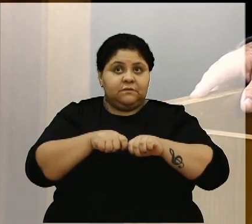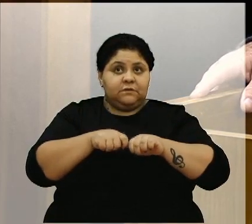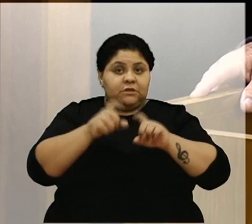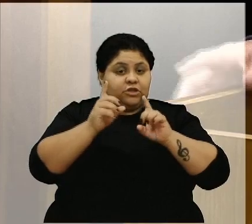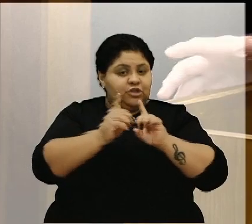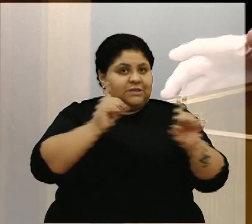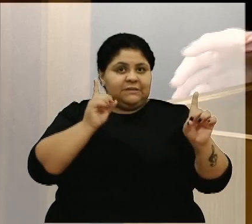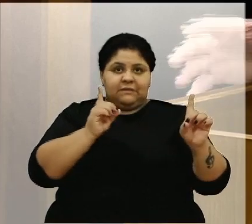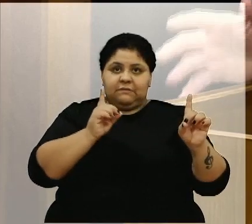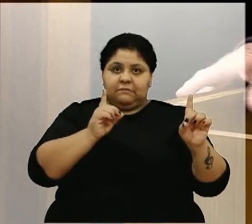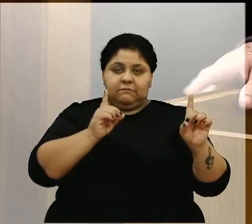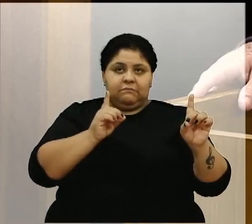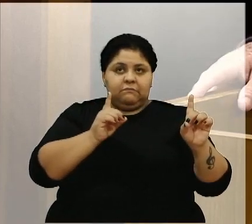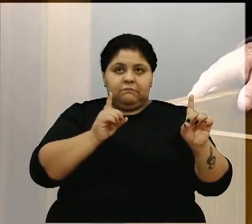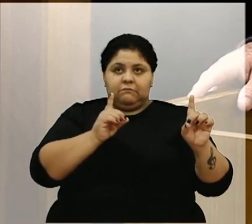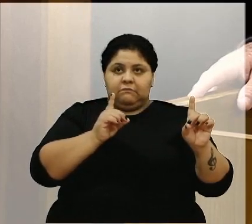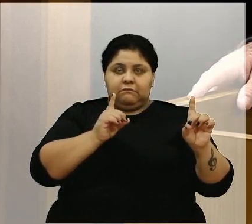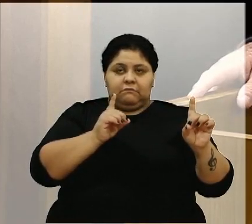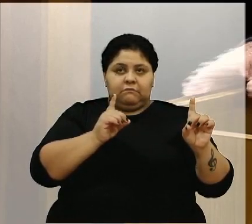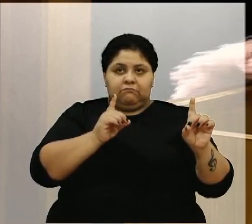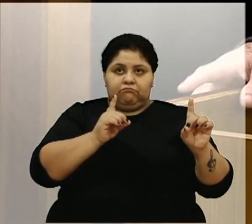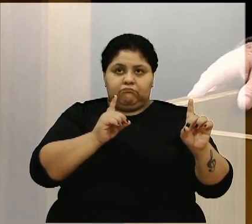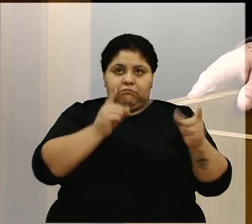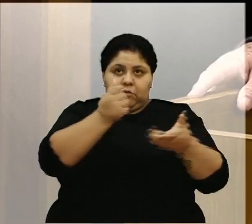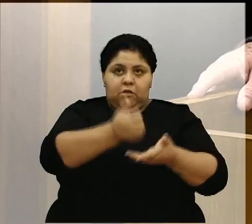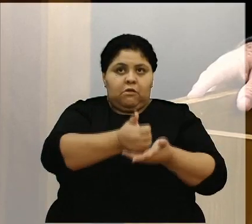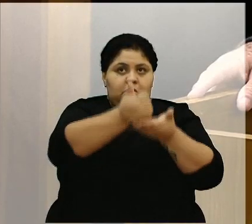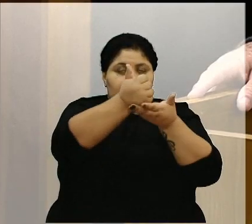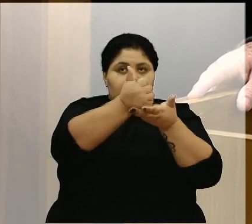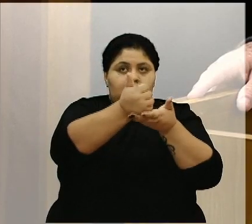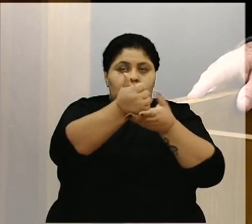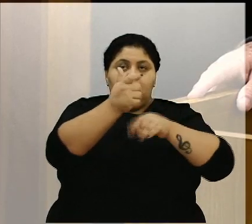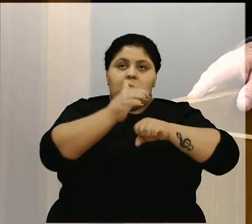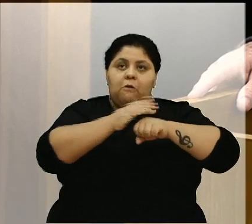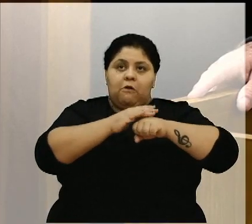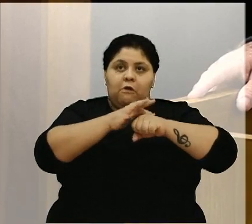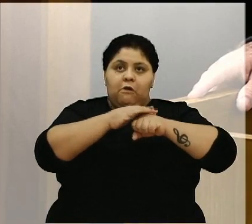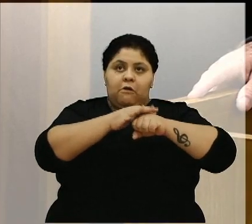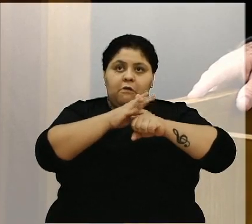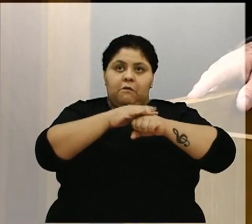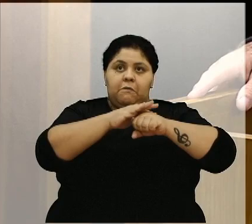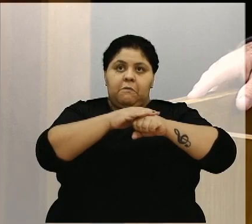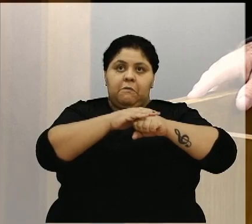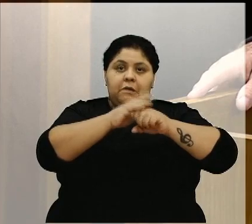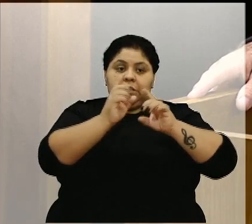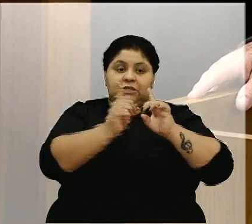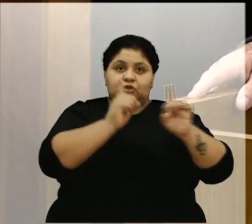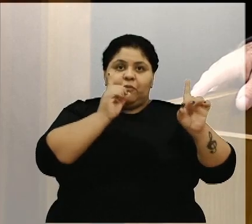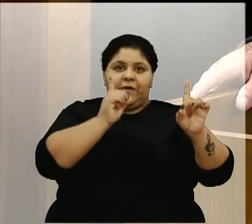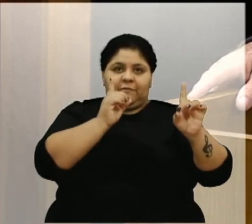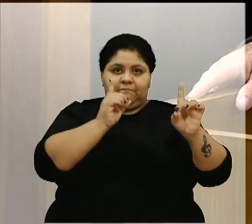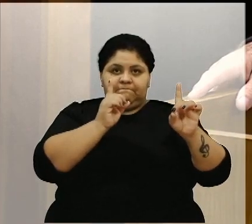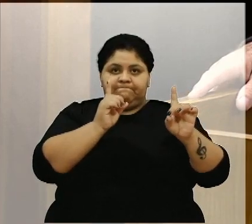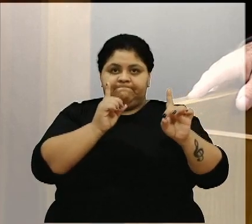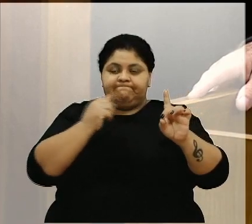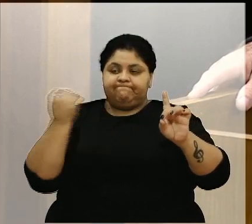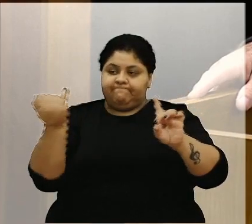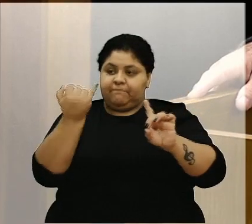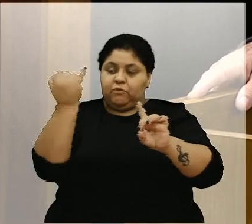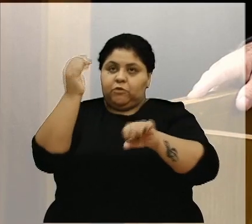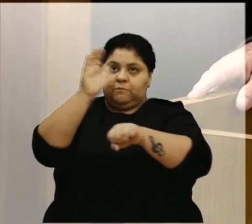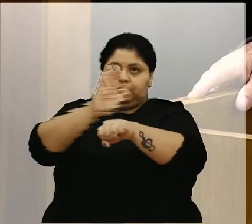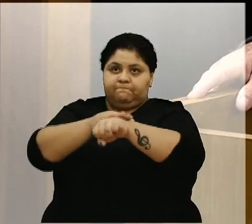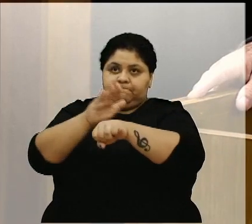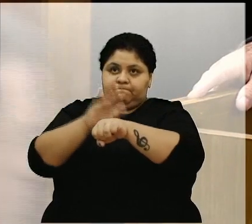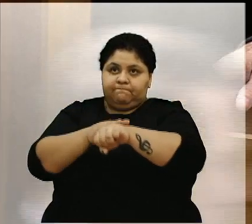exame subsidiado para que a doença seja diagnosticada. Então, ressaltar esse momento,